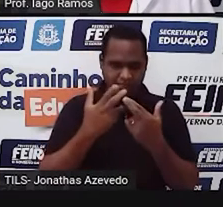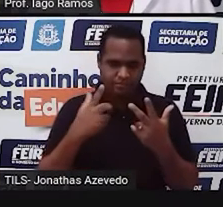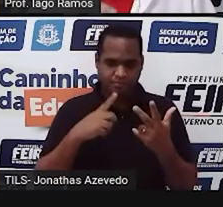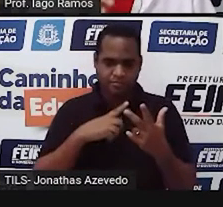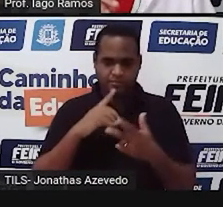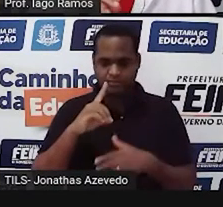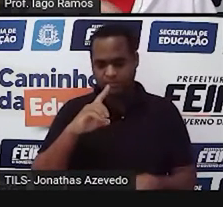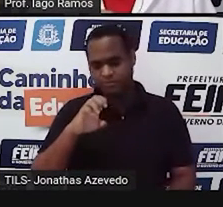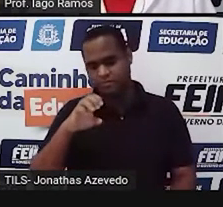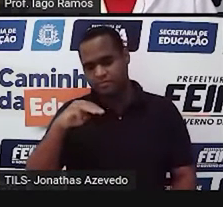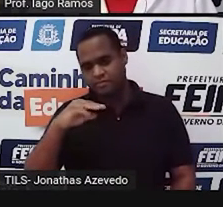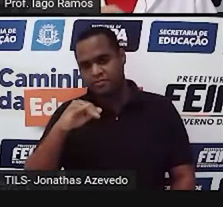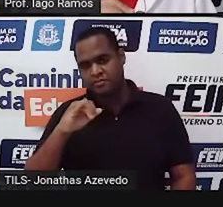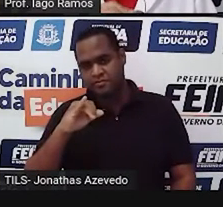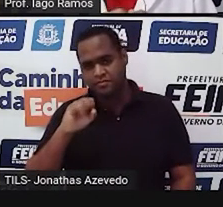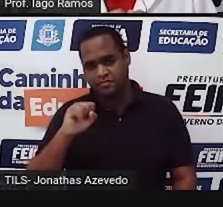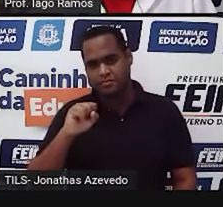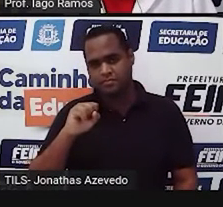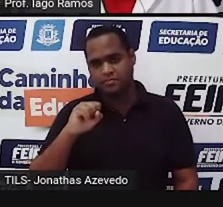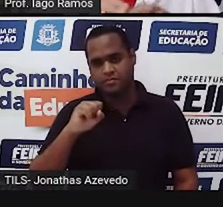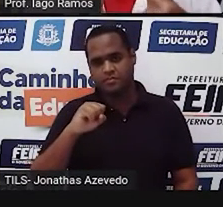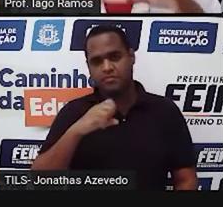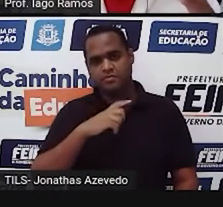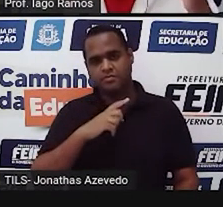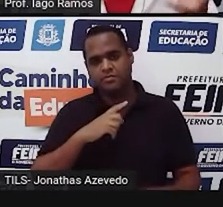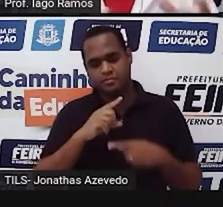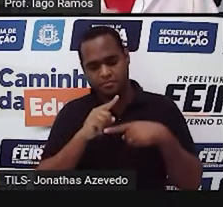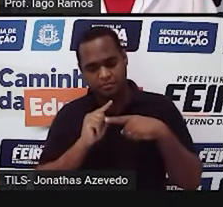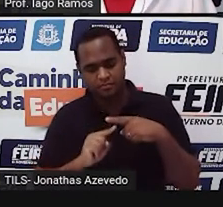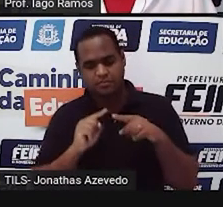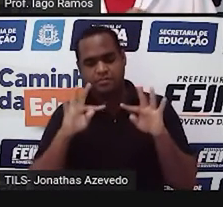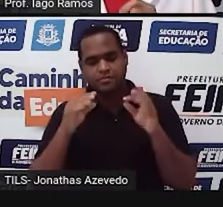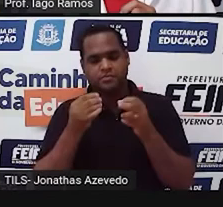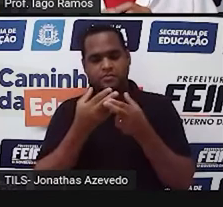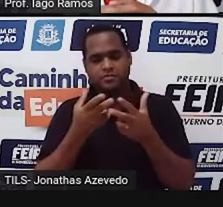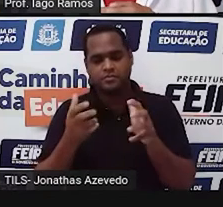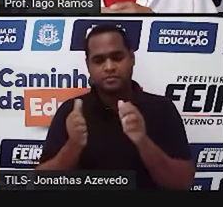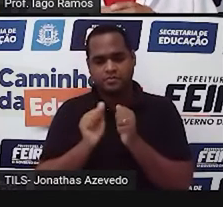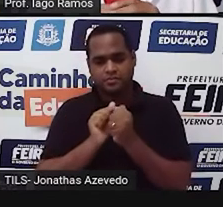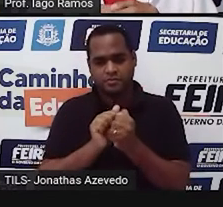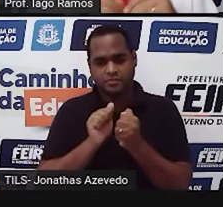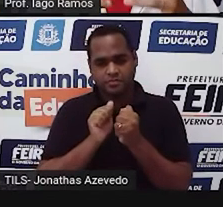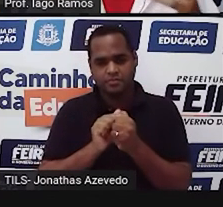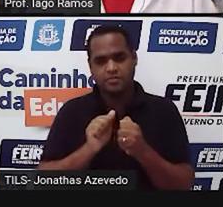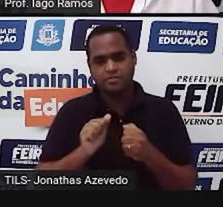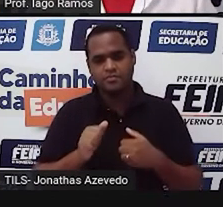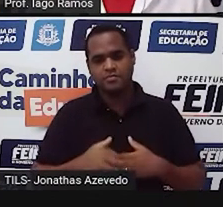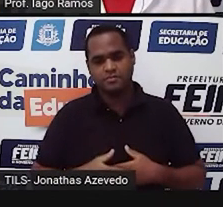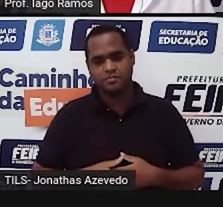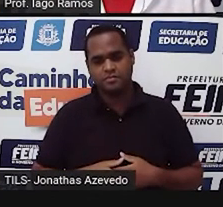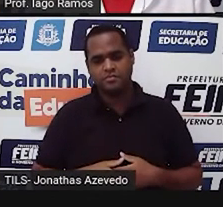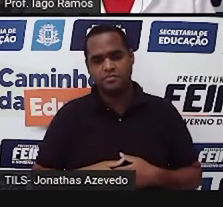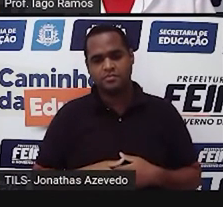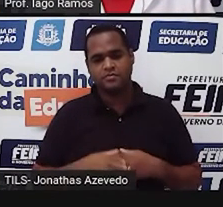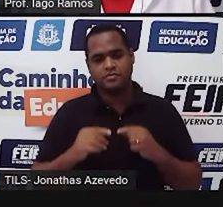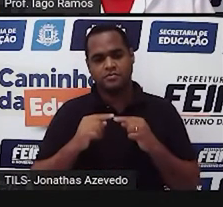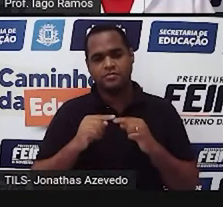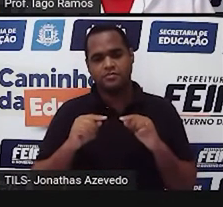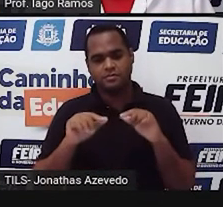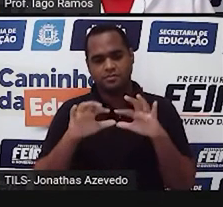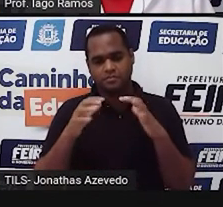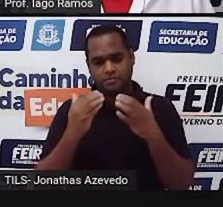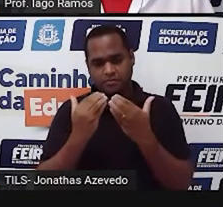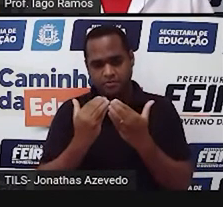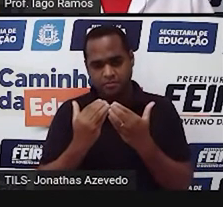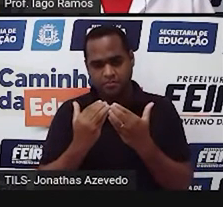decimais não é e as frações junta todos eles e aí forma essa coleção esse